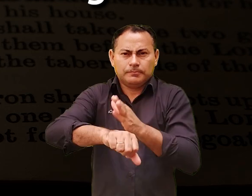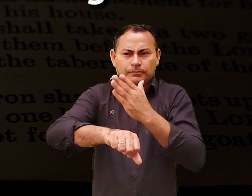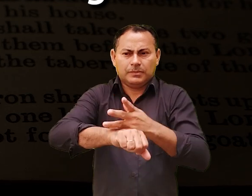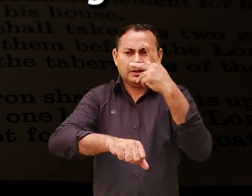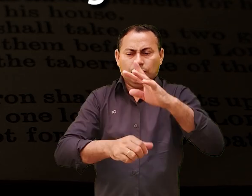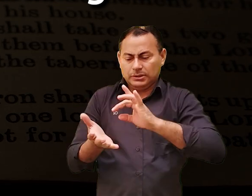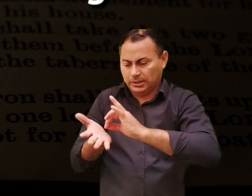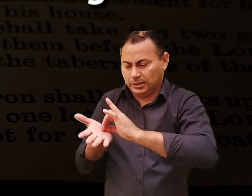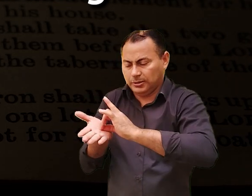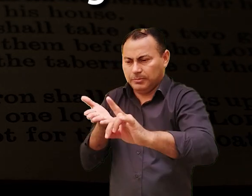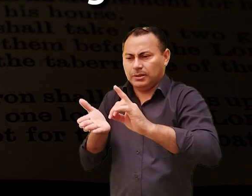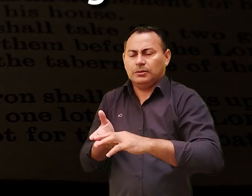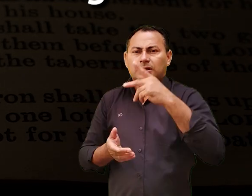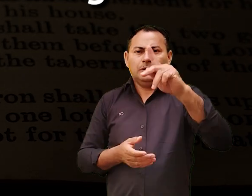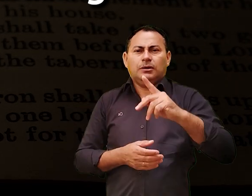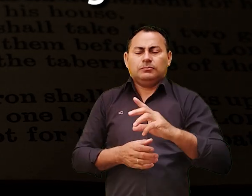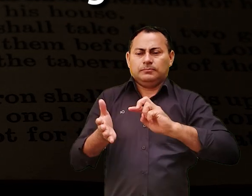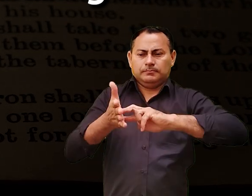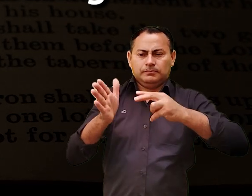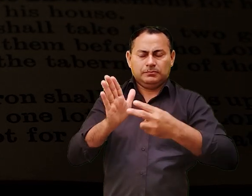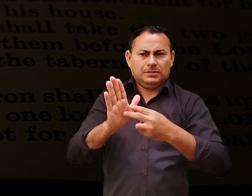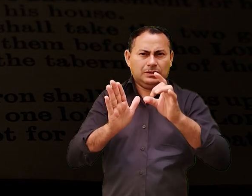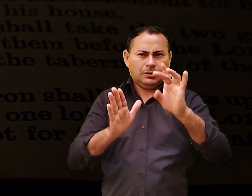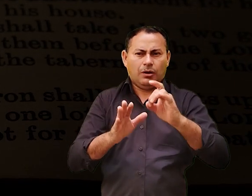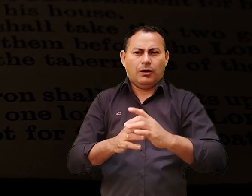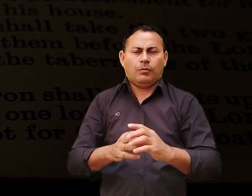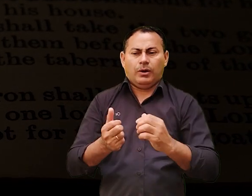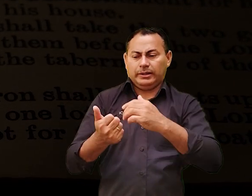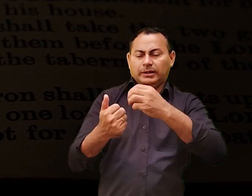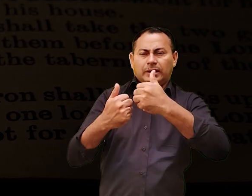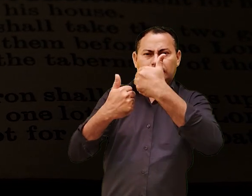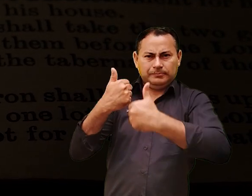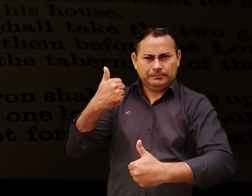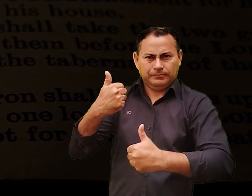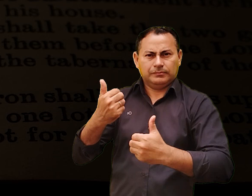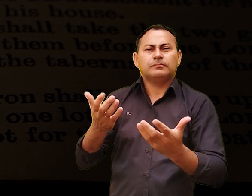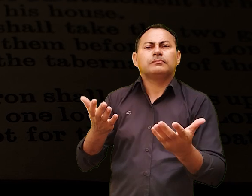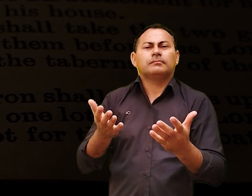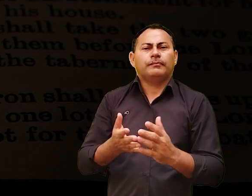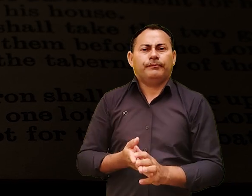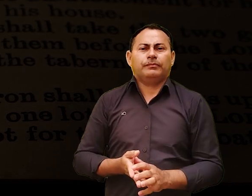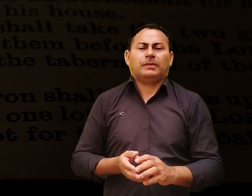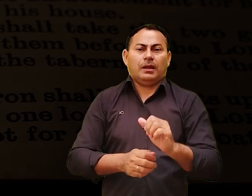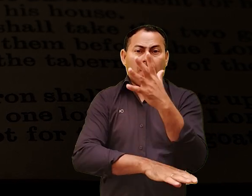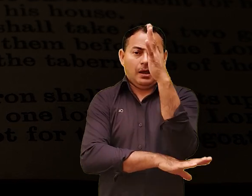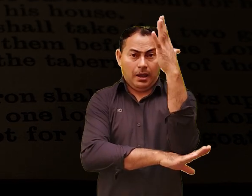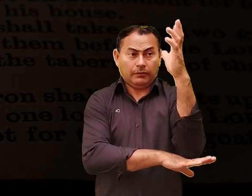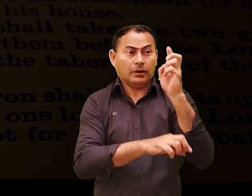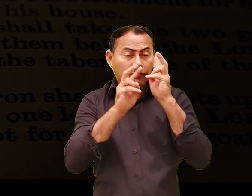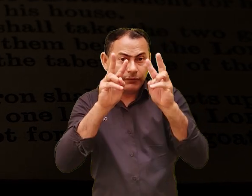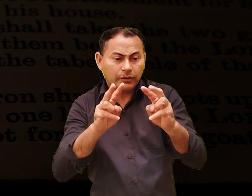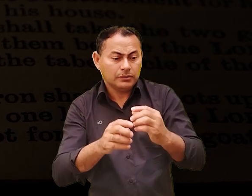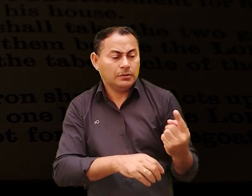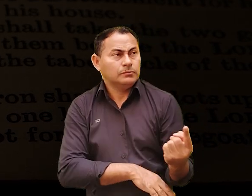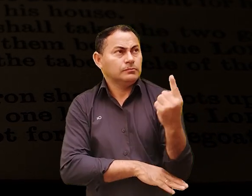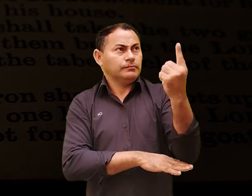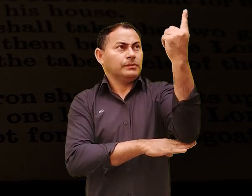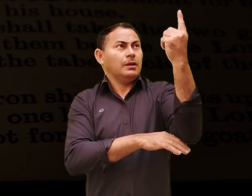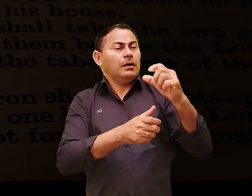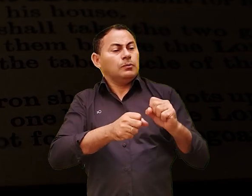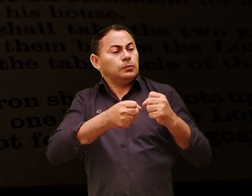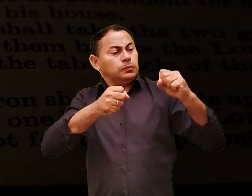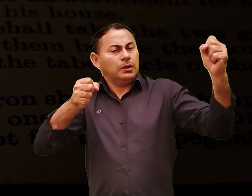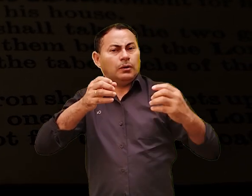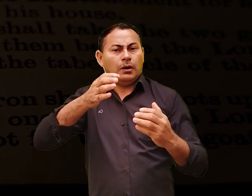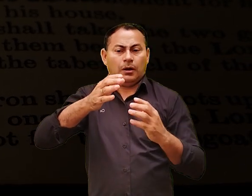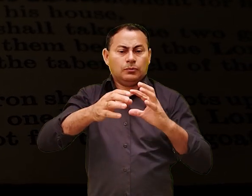aplicasse aos teus inimigos e o seu significado somente aos teus adversários. A árvore que vistes, que cresceu e ficou